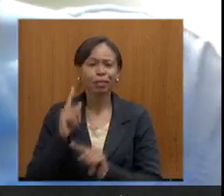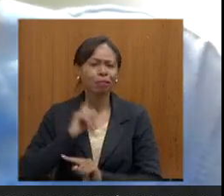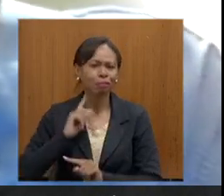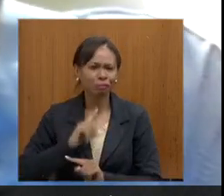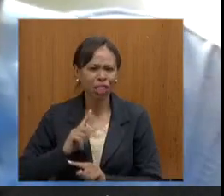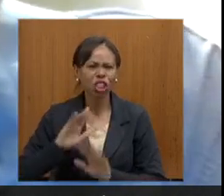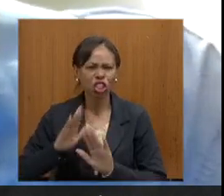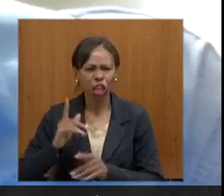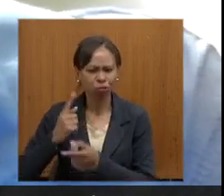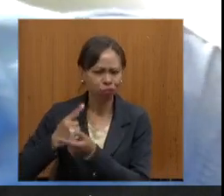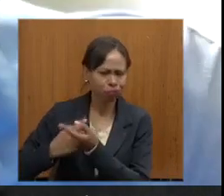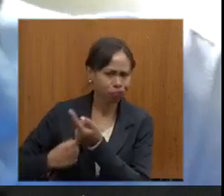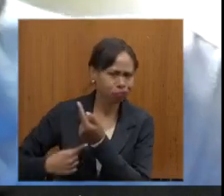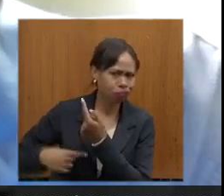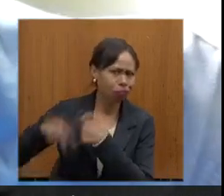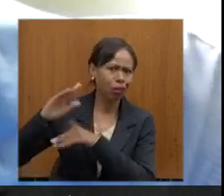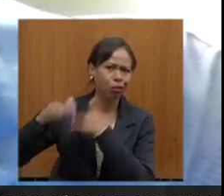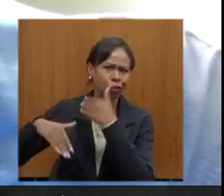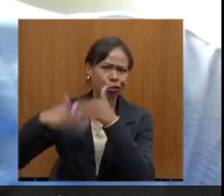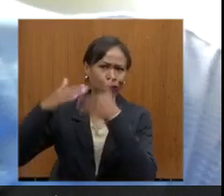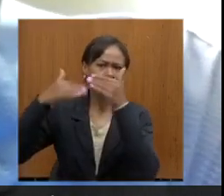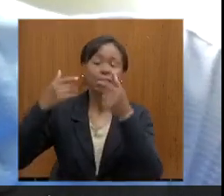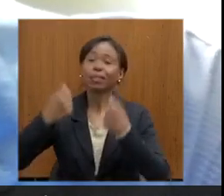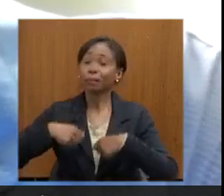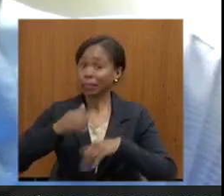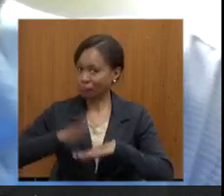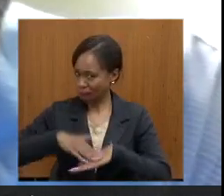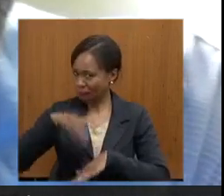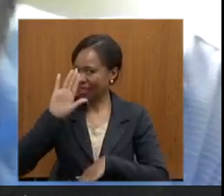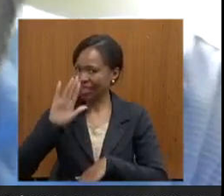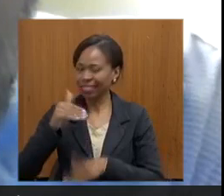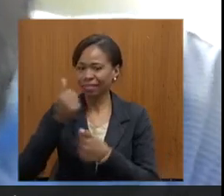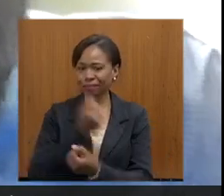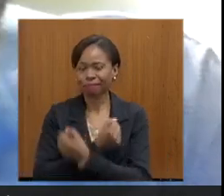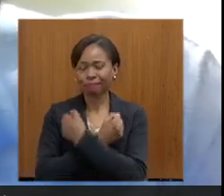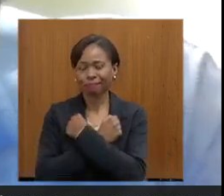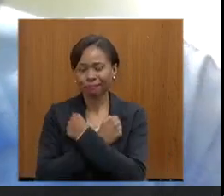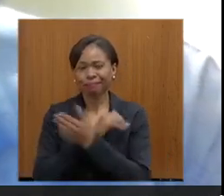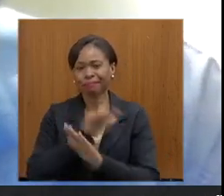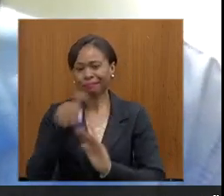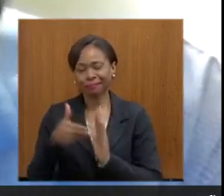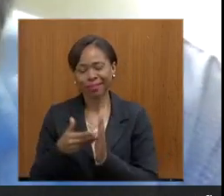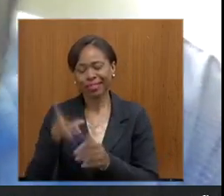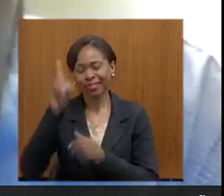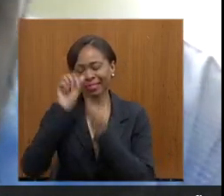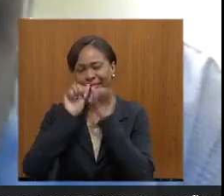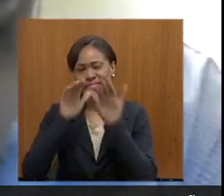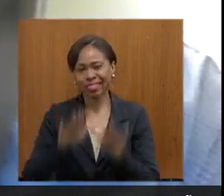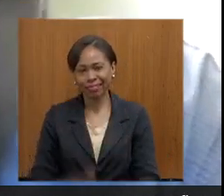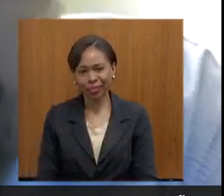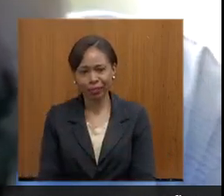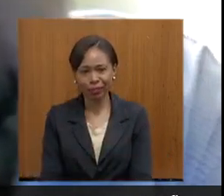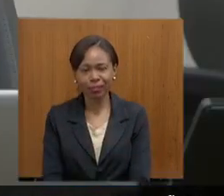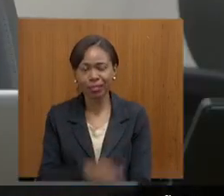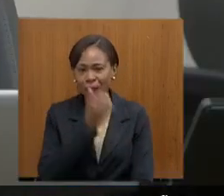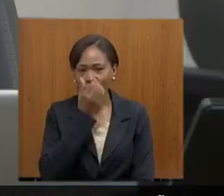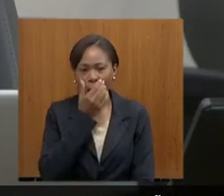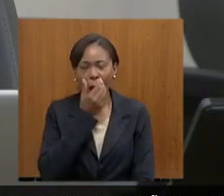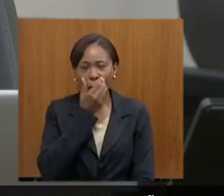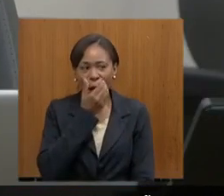saindo do buraco minas já está desenvolvendo e precisamos desenvolver muito mais um grande abraço a todos fica com Deus aí